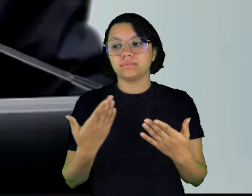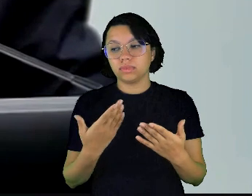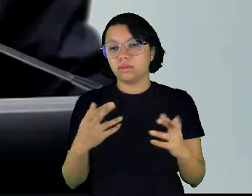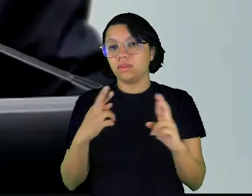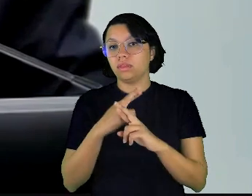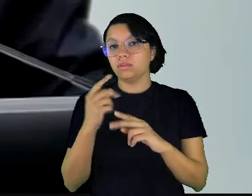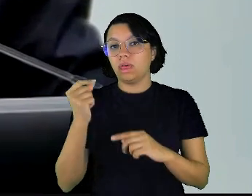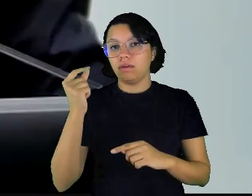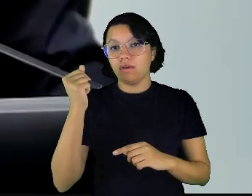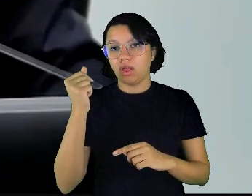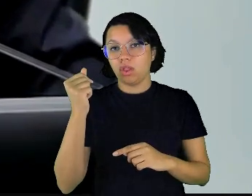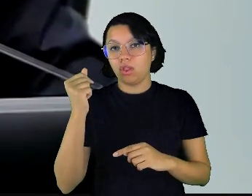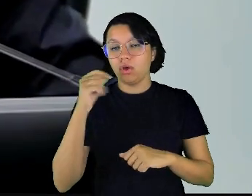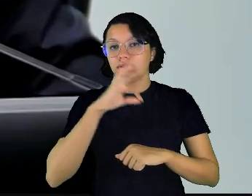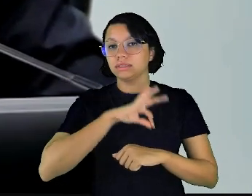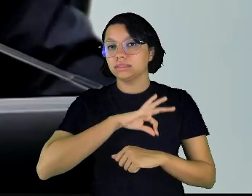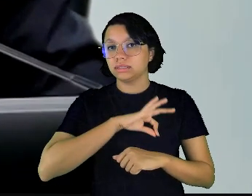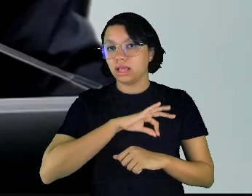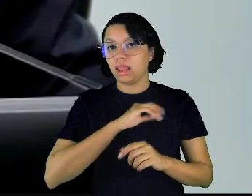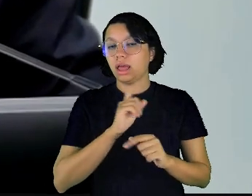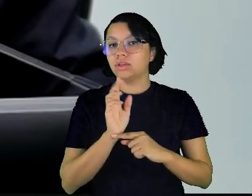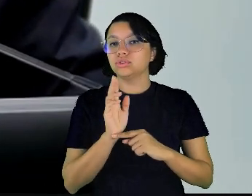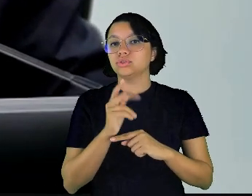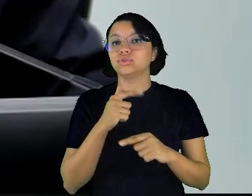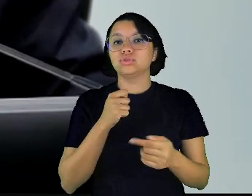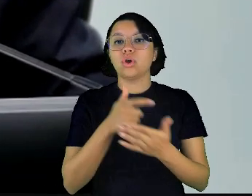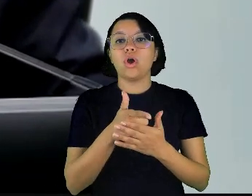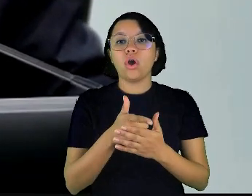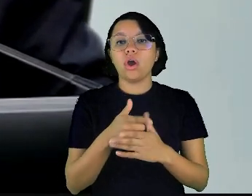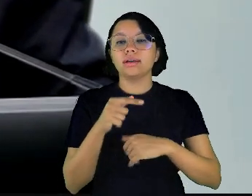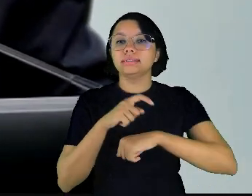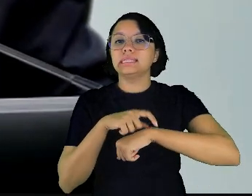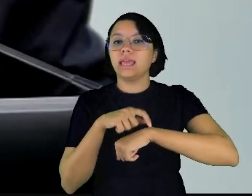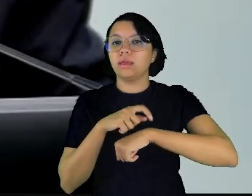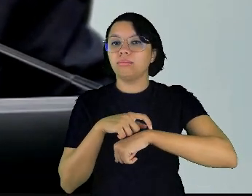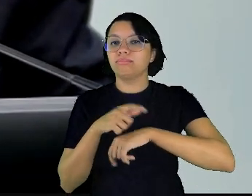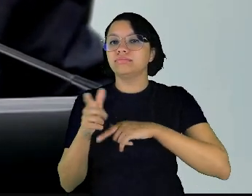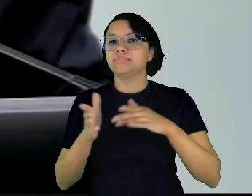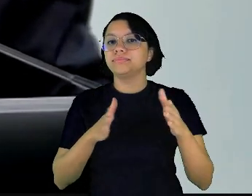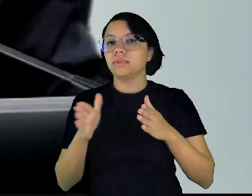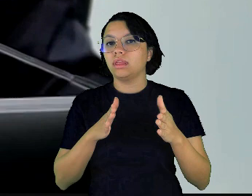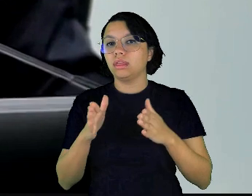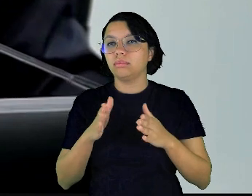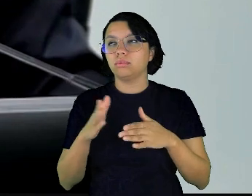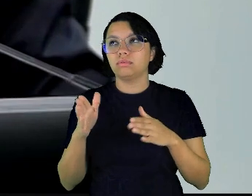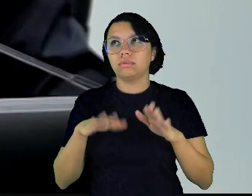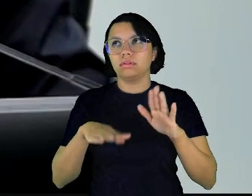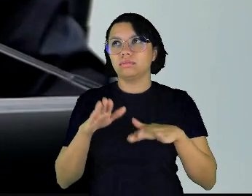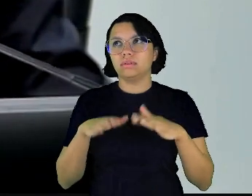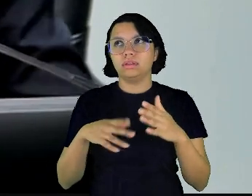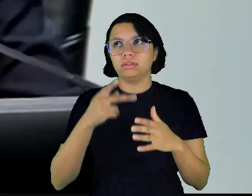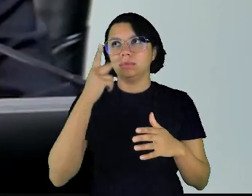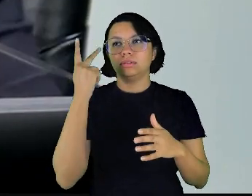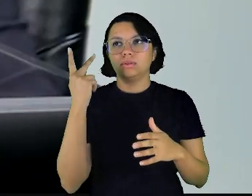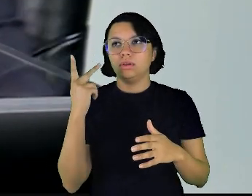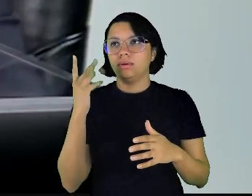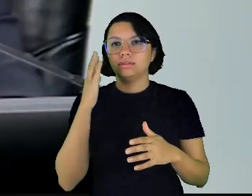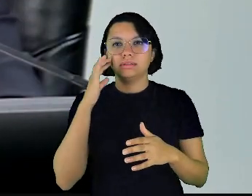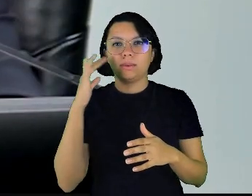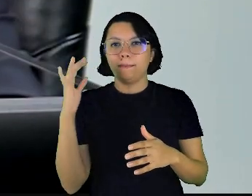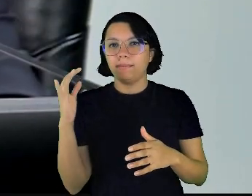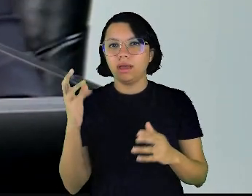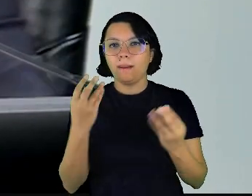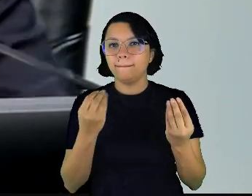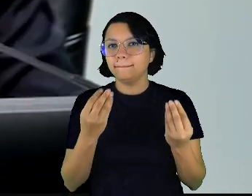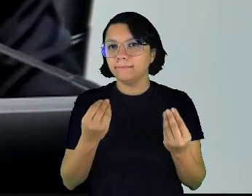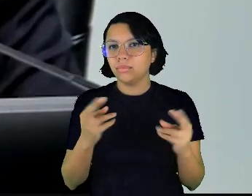valores, salário de contribuição e tempo, né, porque o tempo, às vezes as pessoas não pensam muito